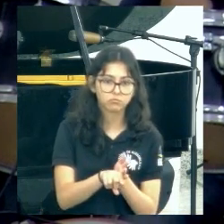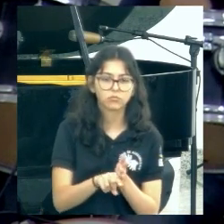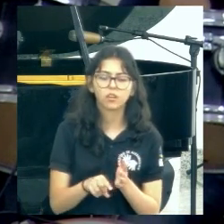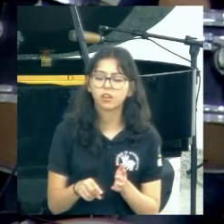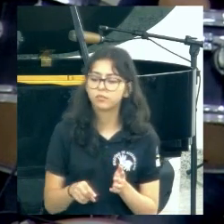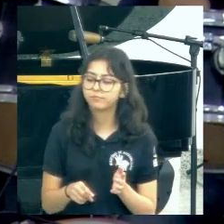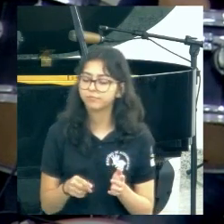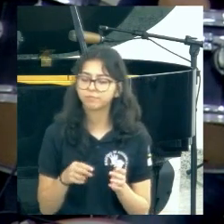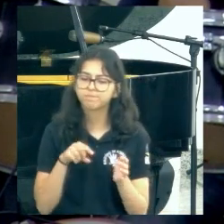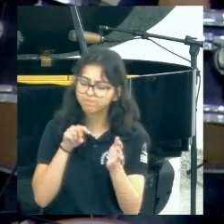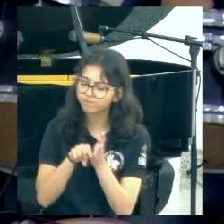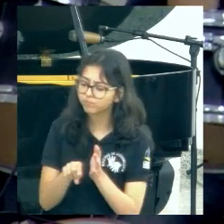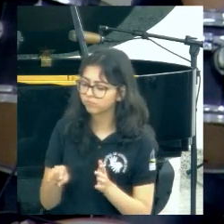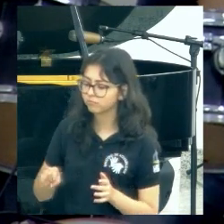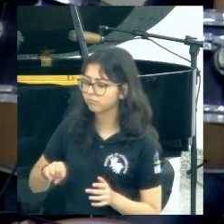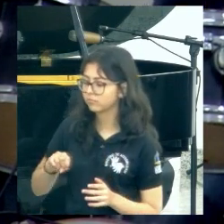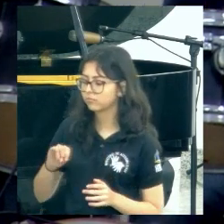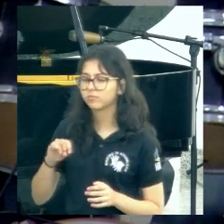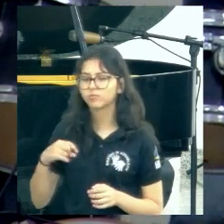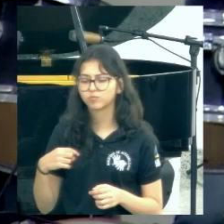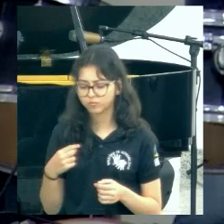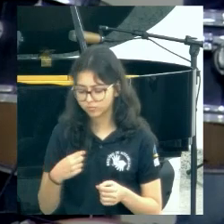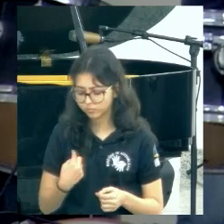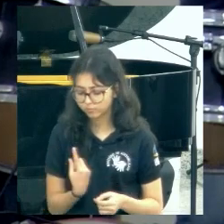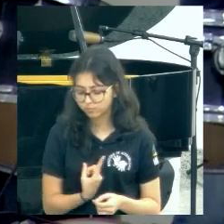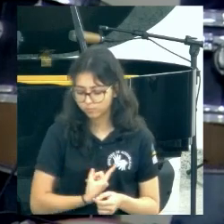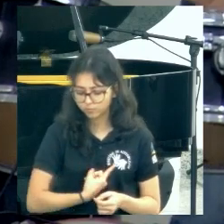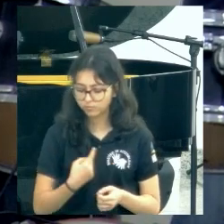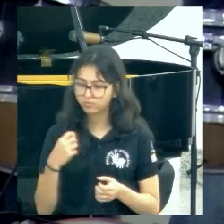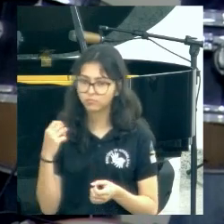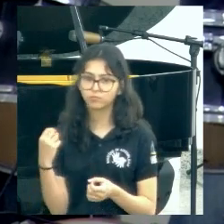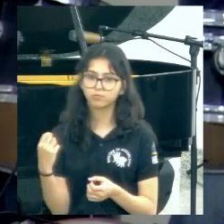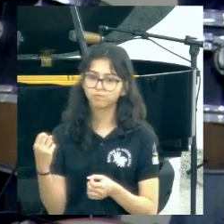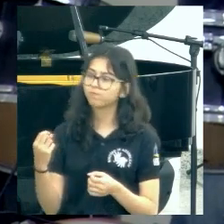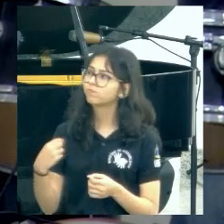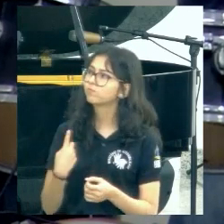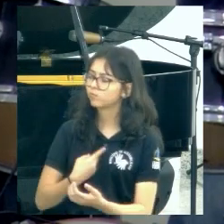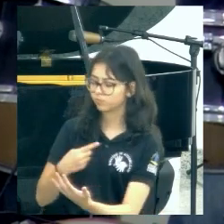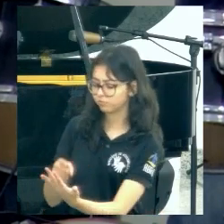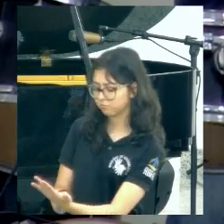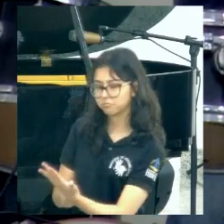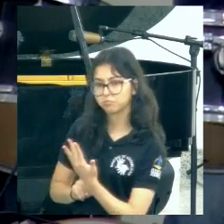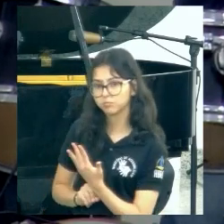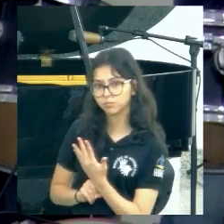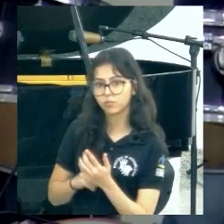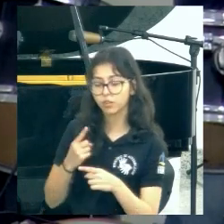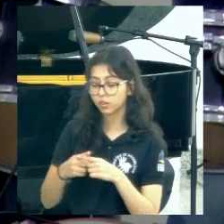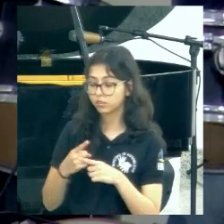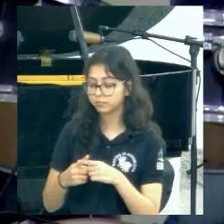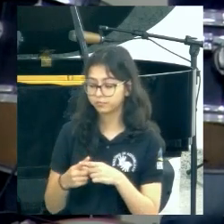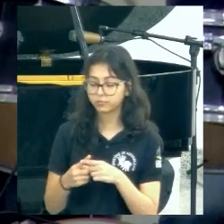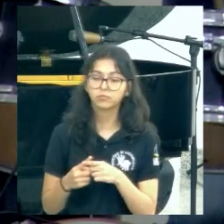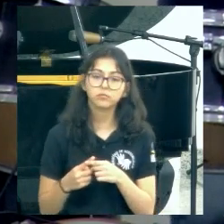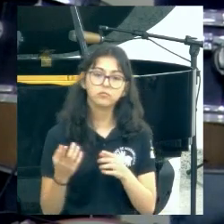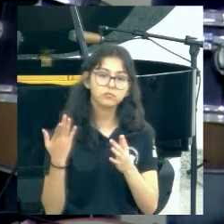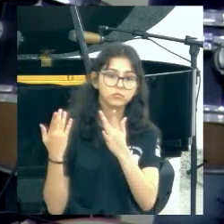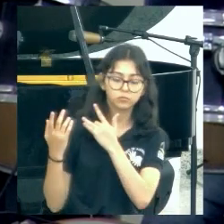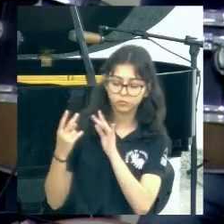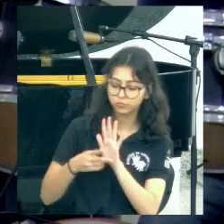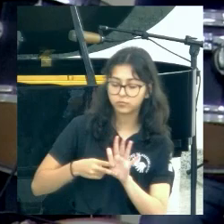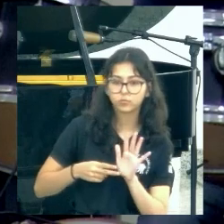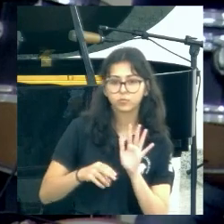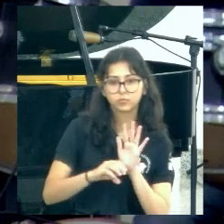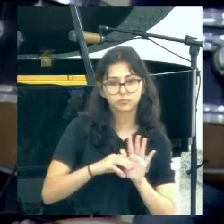estamos começando a nos recomendar a nós mesmos novamente? Porque nos versos anteriores do capítulo